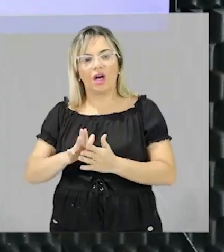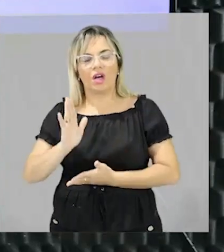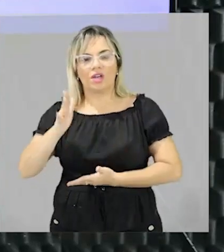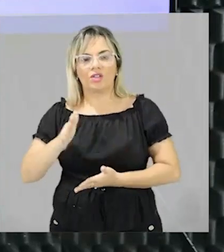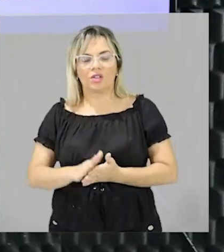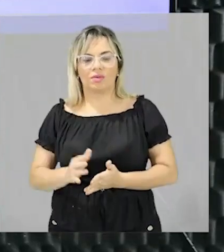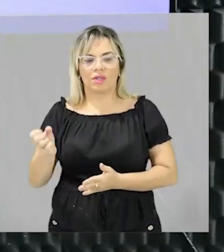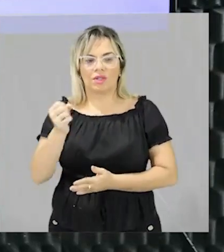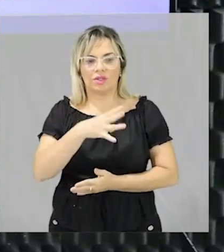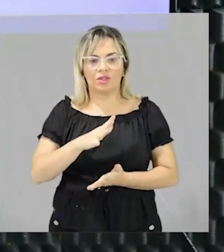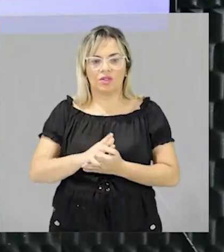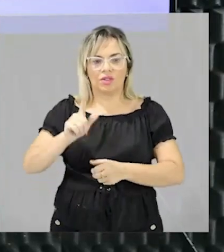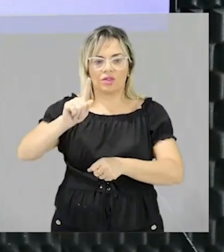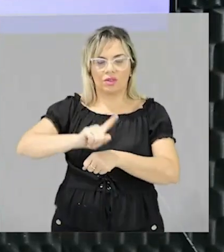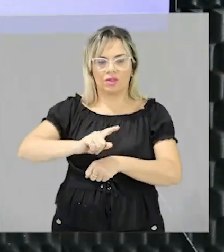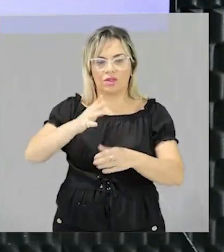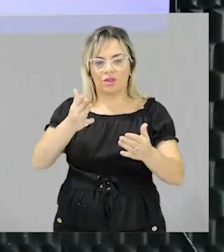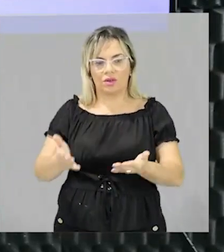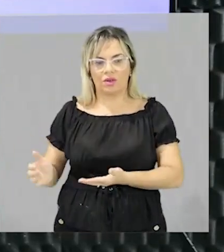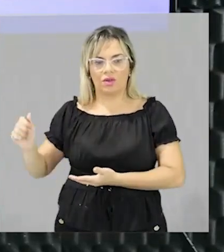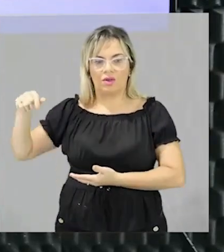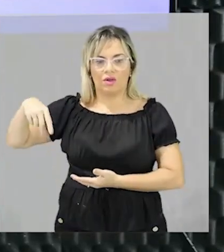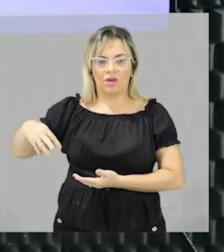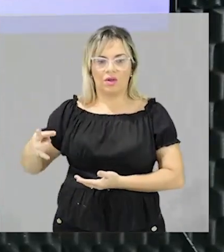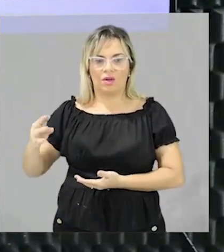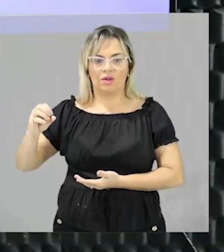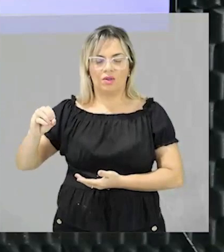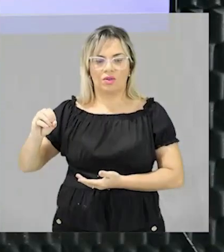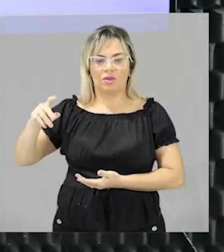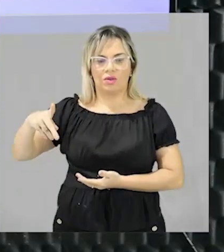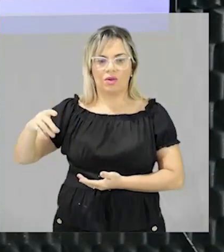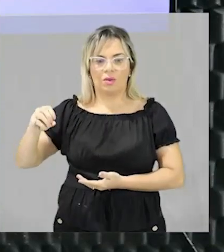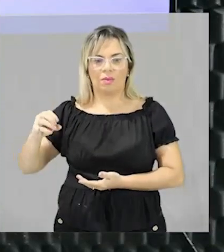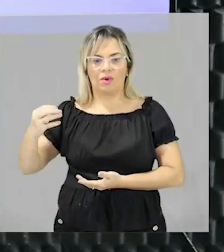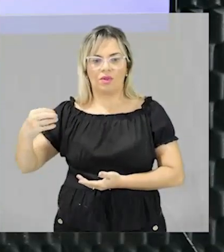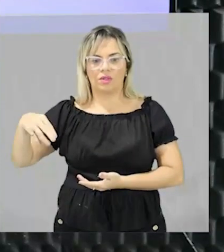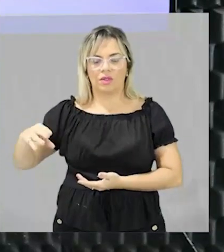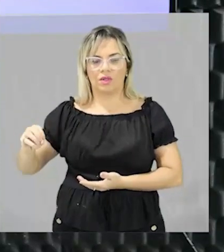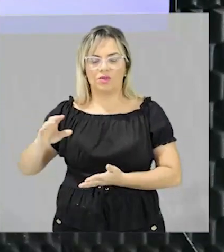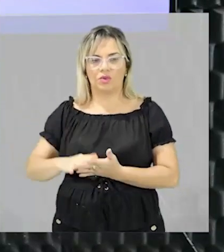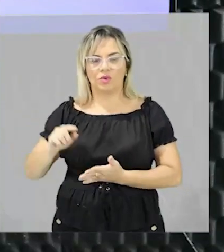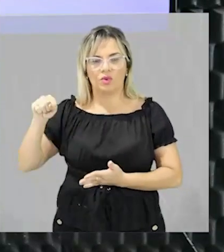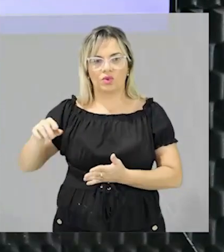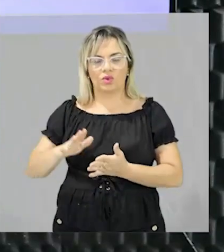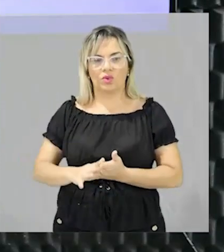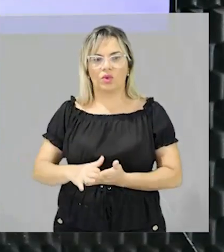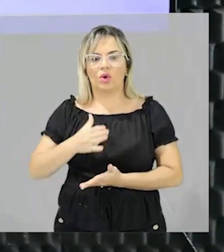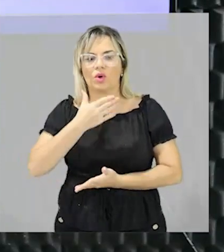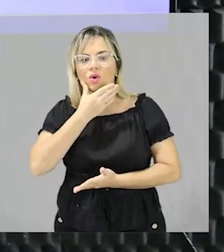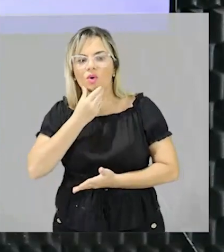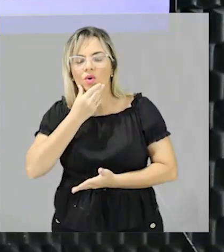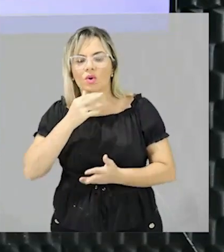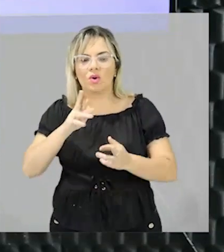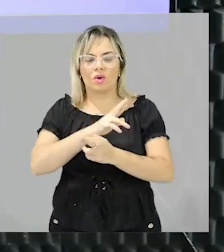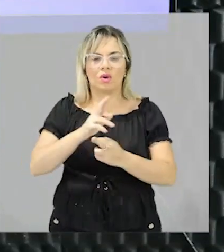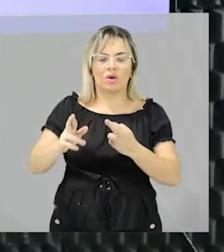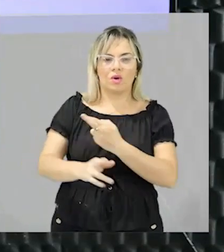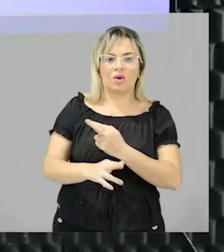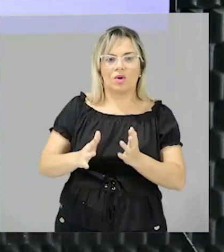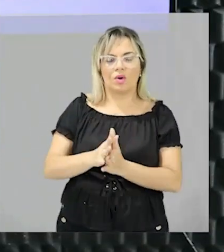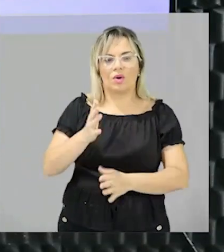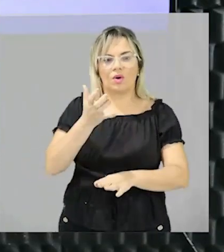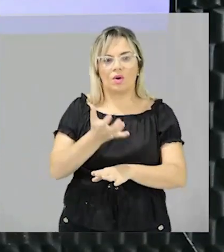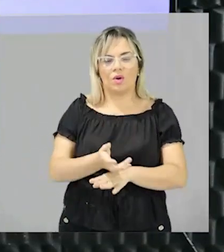geológica. O antropoceno. Antro, galera, vem justamente de homem, né? Tem uma disciplina na universidade que a gente estuda muito